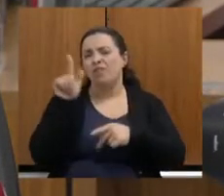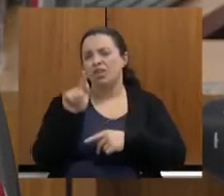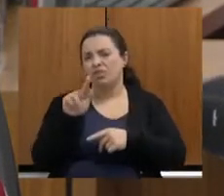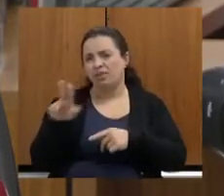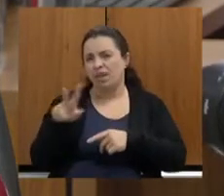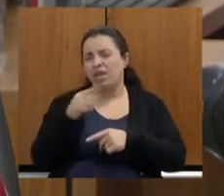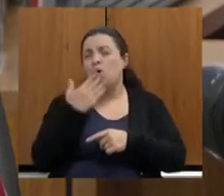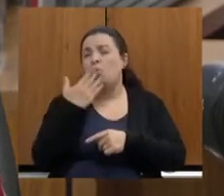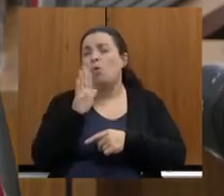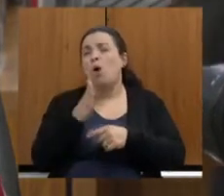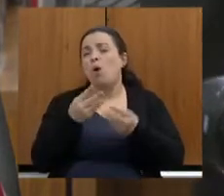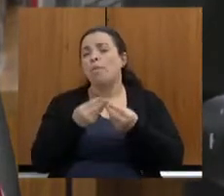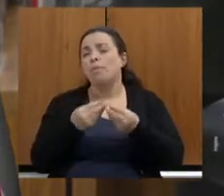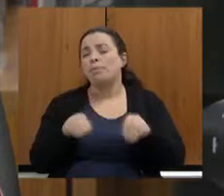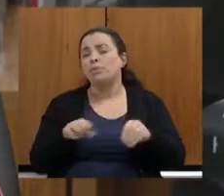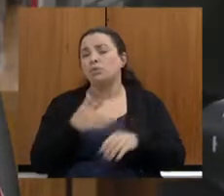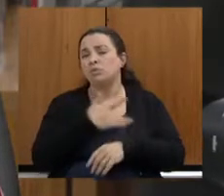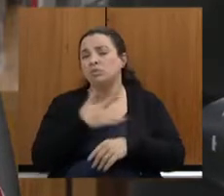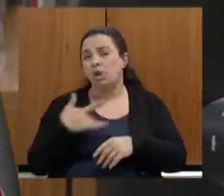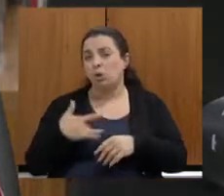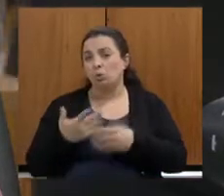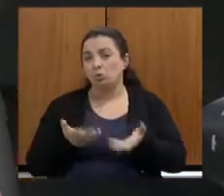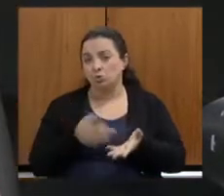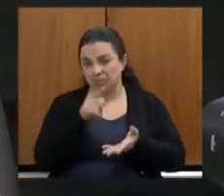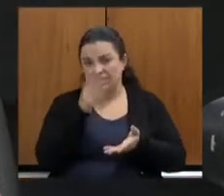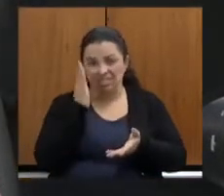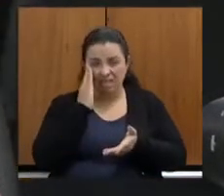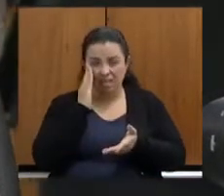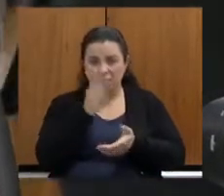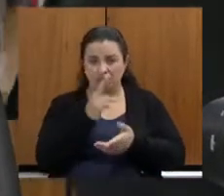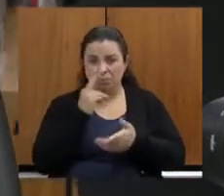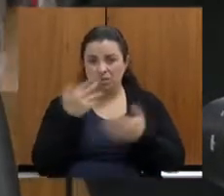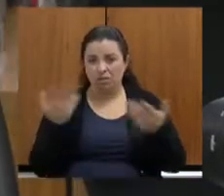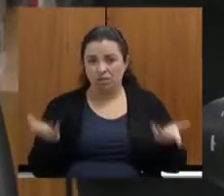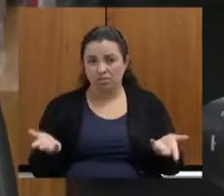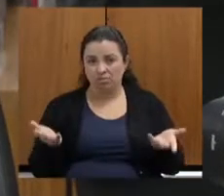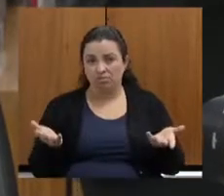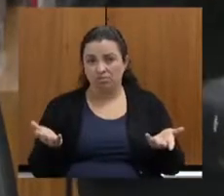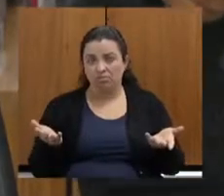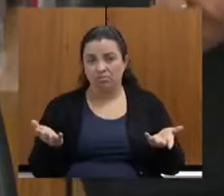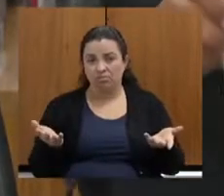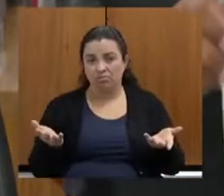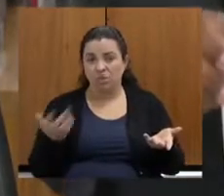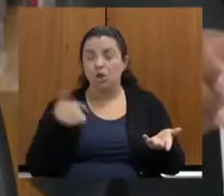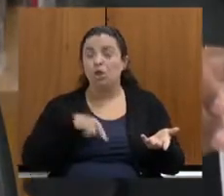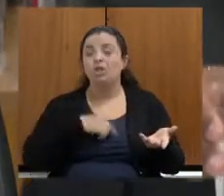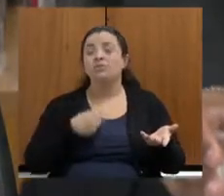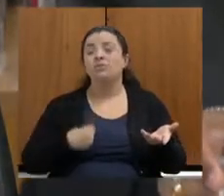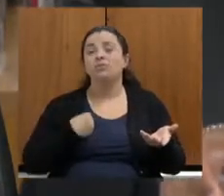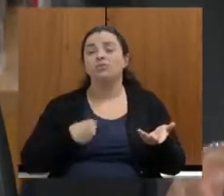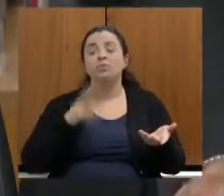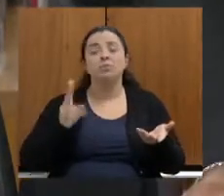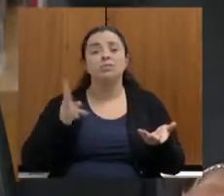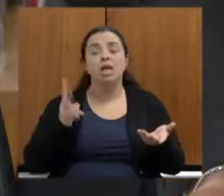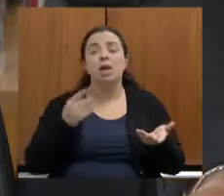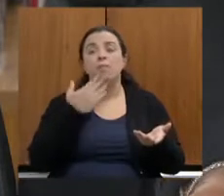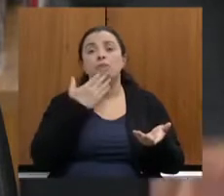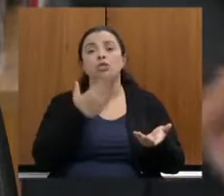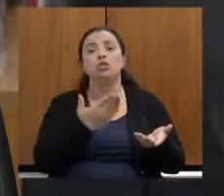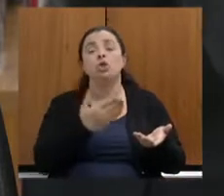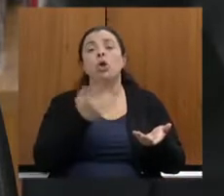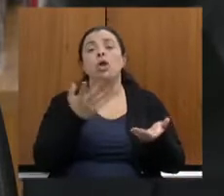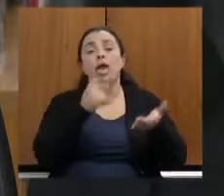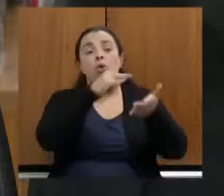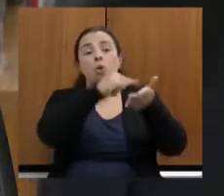resposta porque a gente vive nessa certeza nessas reunião para tudo quanto é lado pedindo um laudo que